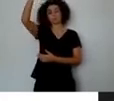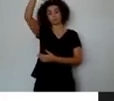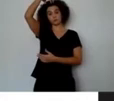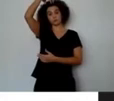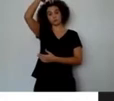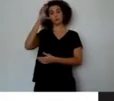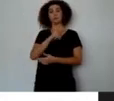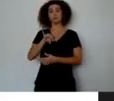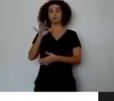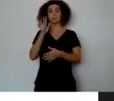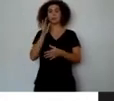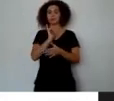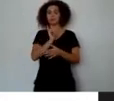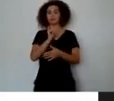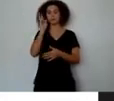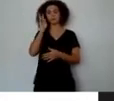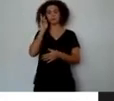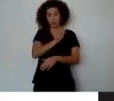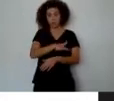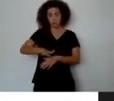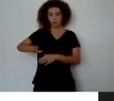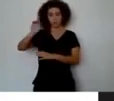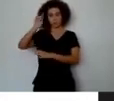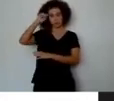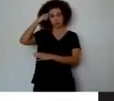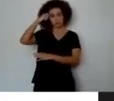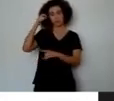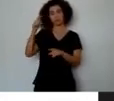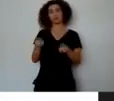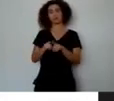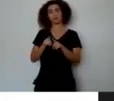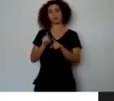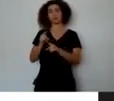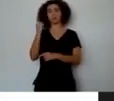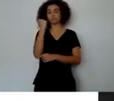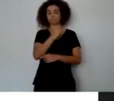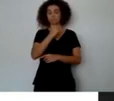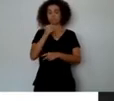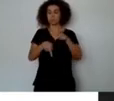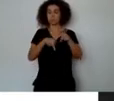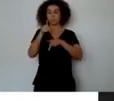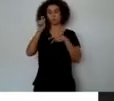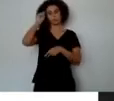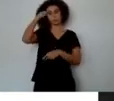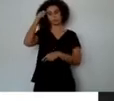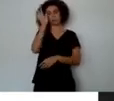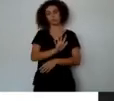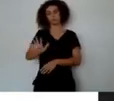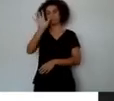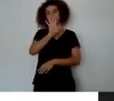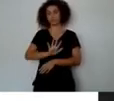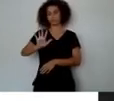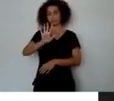da infância de crianças negras e o genocídio da população negra como um todo.